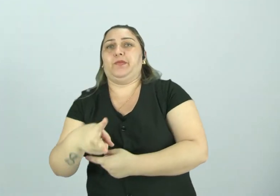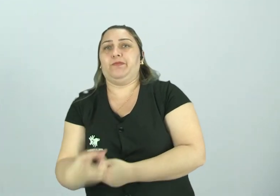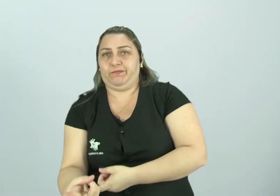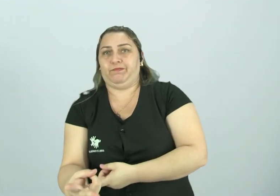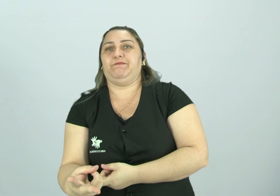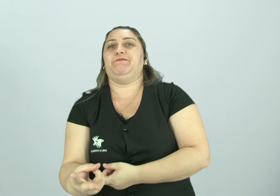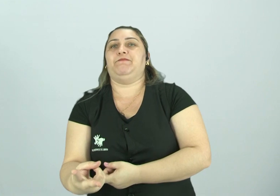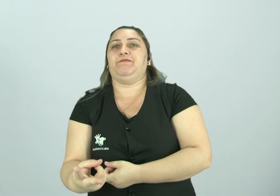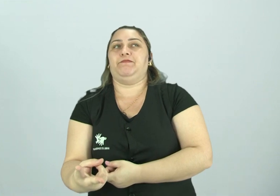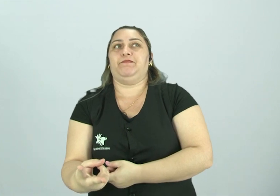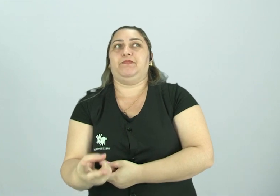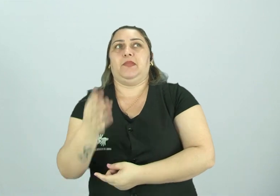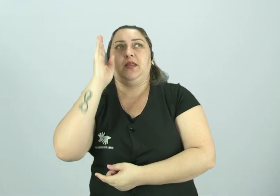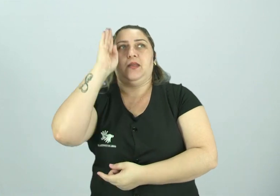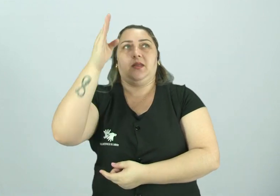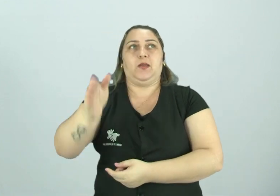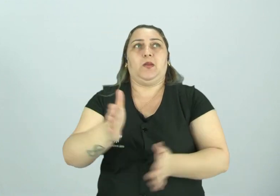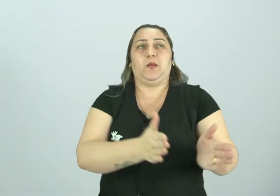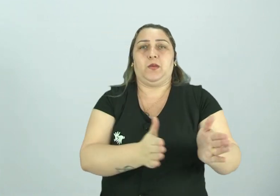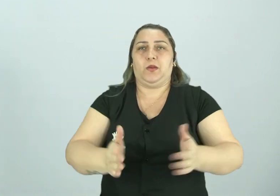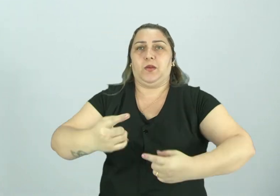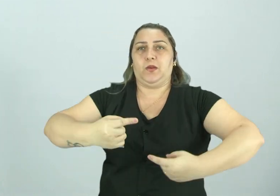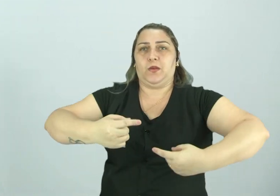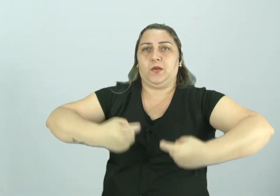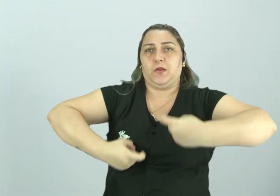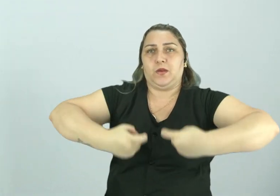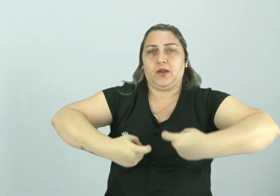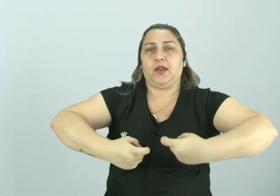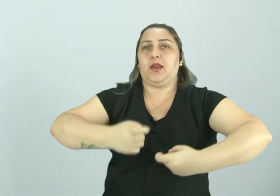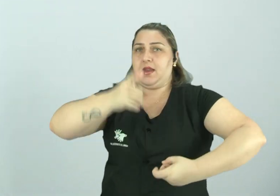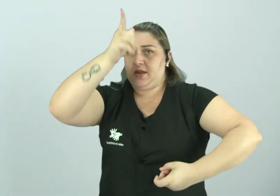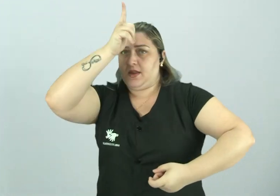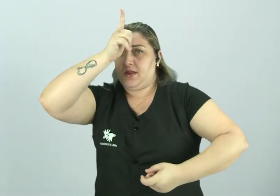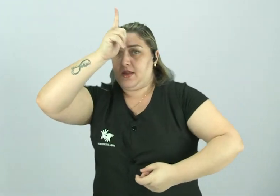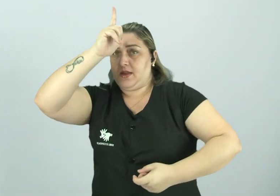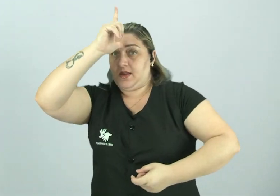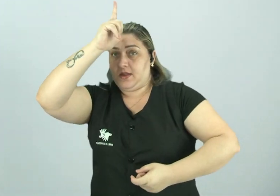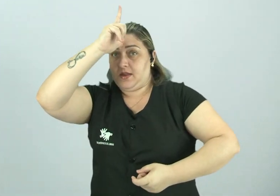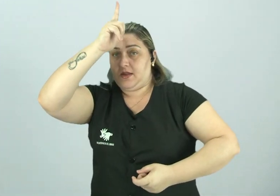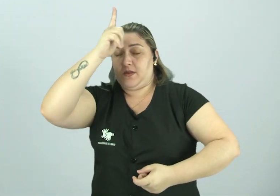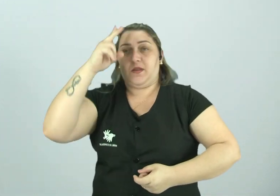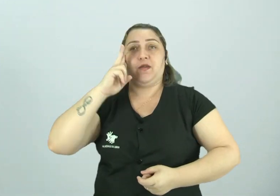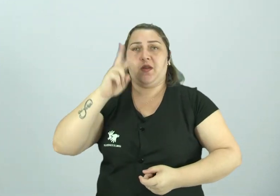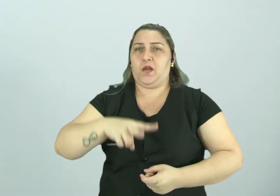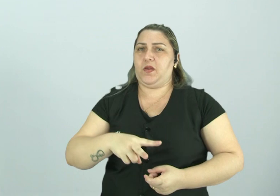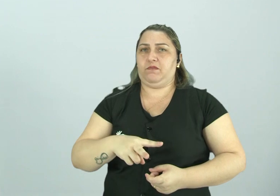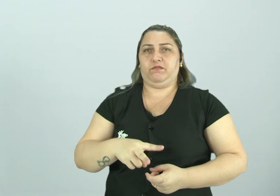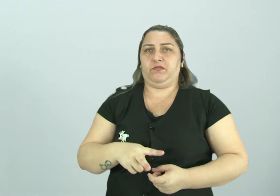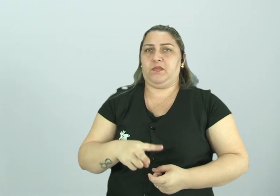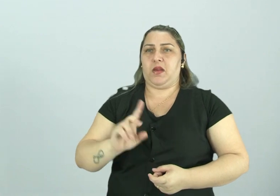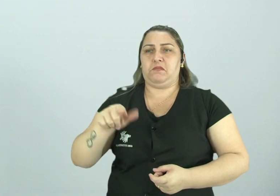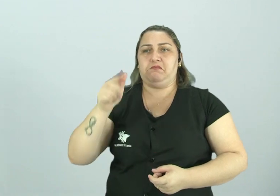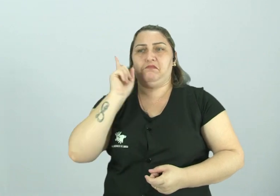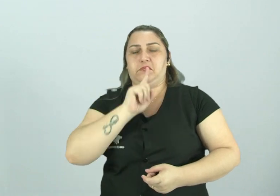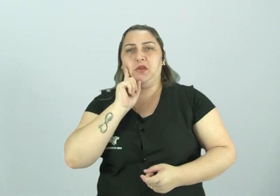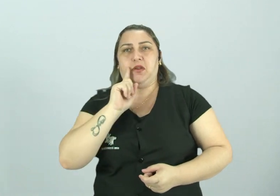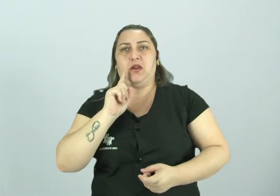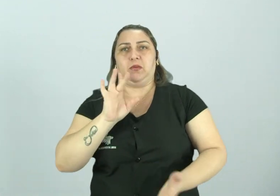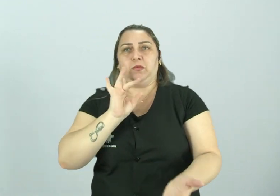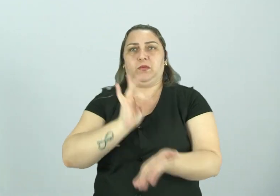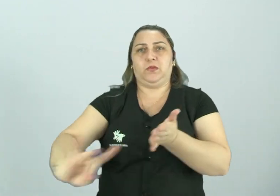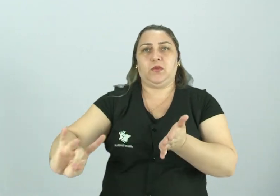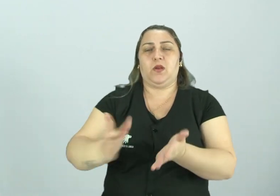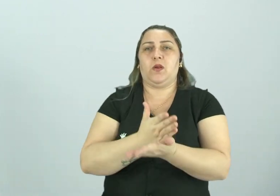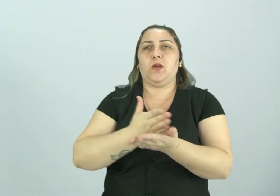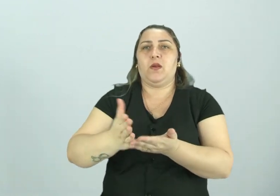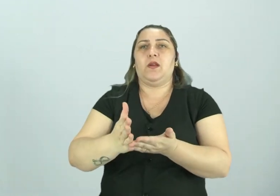isso, principalmente no período de guerra que a Alemanha não era vista com bons olhos pelos americanos, então